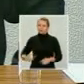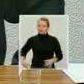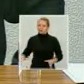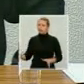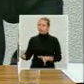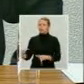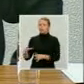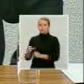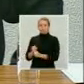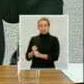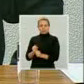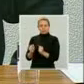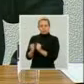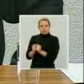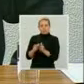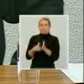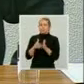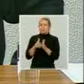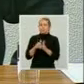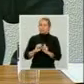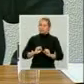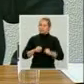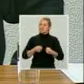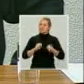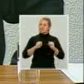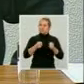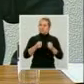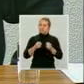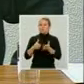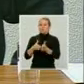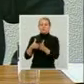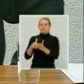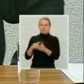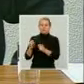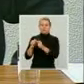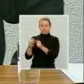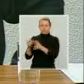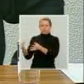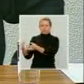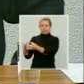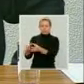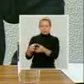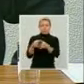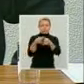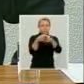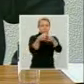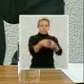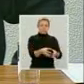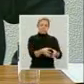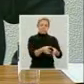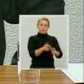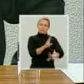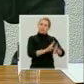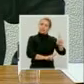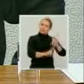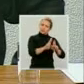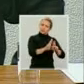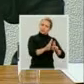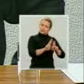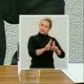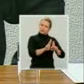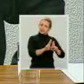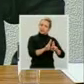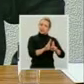juntar os esforços de todos os agentes que estão no mercado e usar a expertise